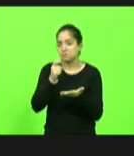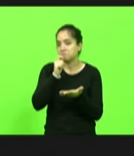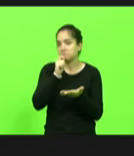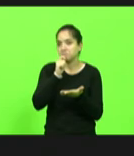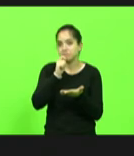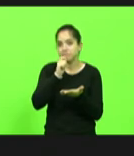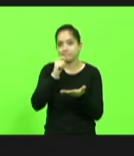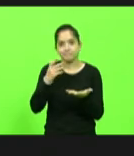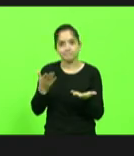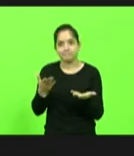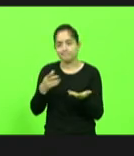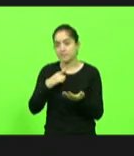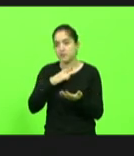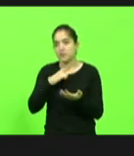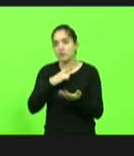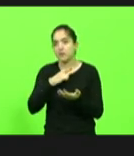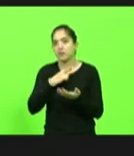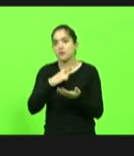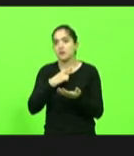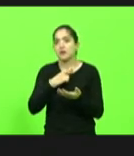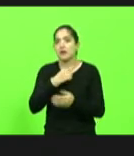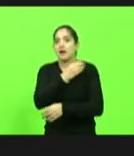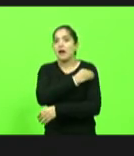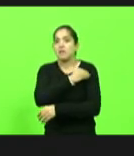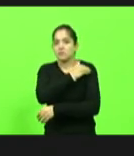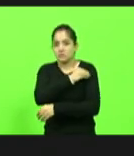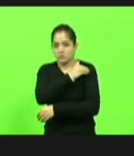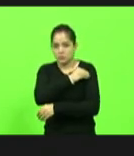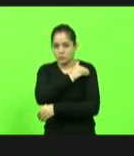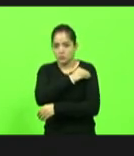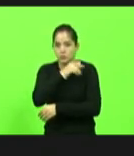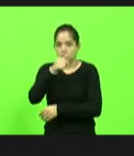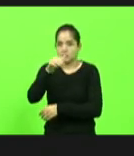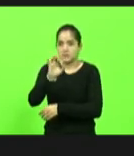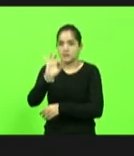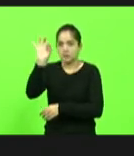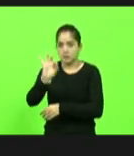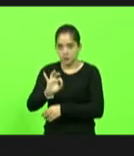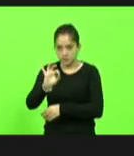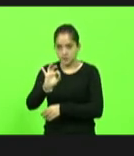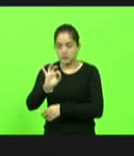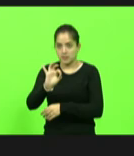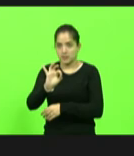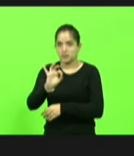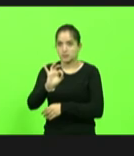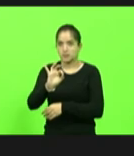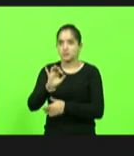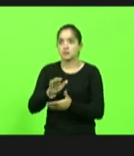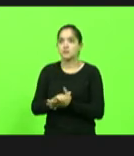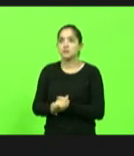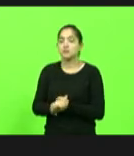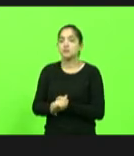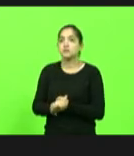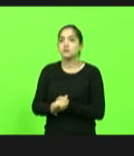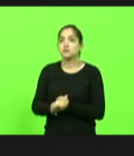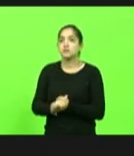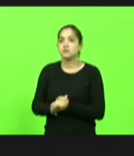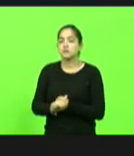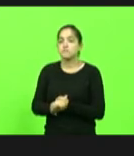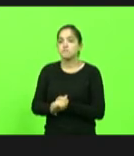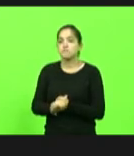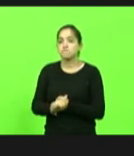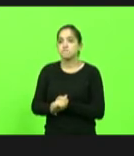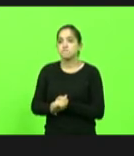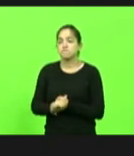ter é o álcool gel 70 ml, né, graus, né, e